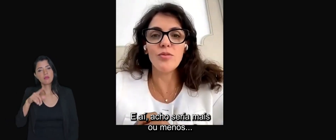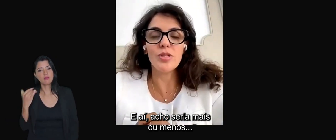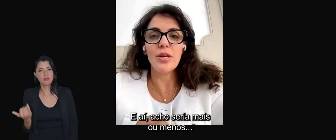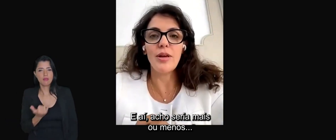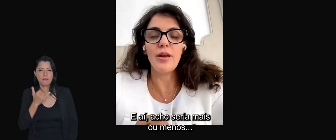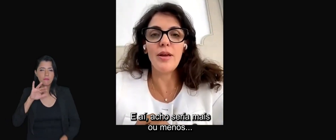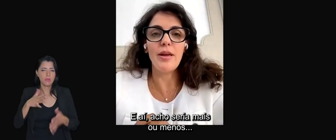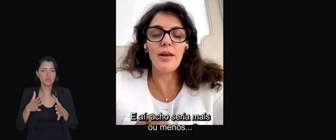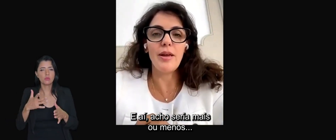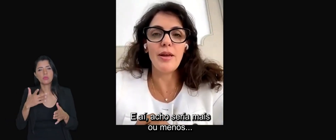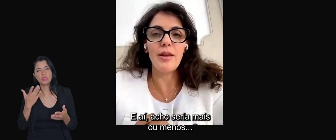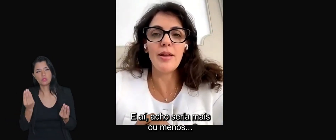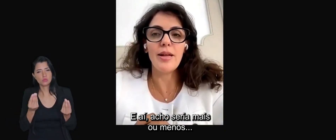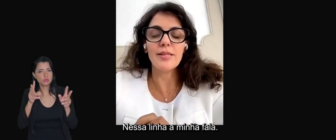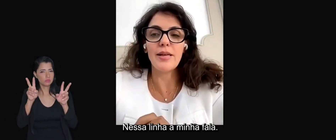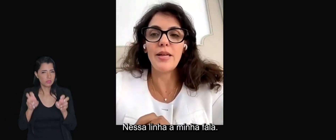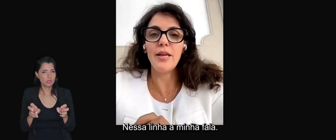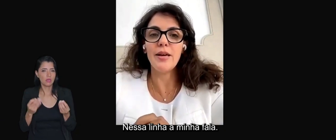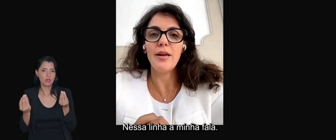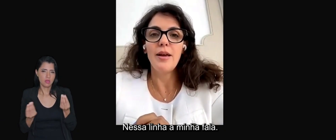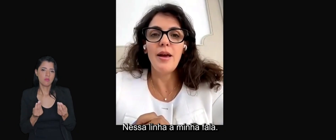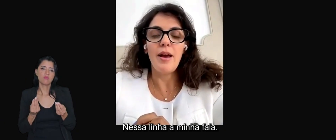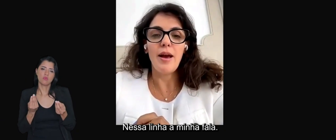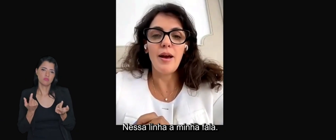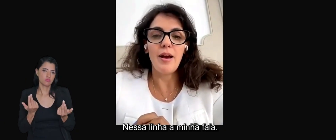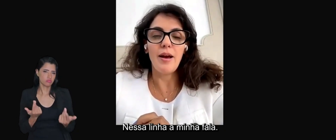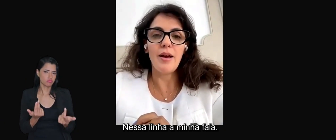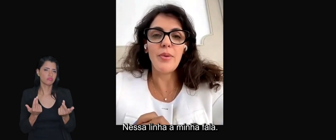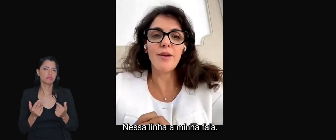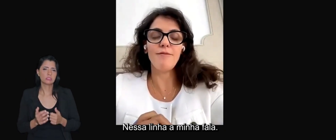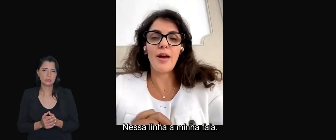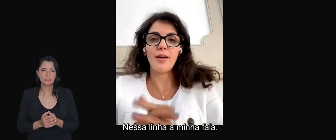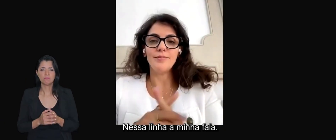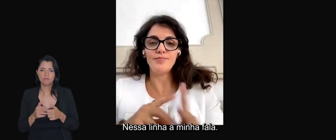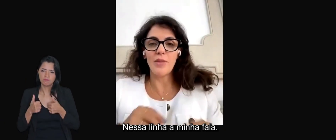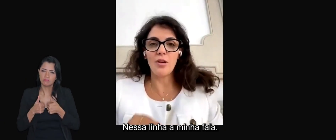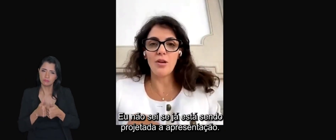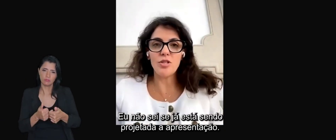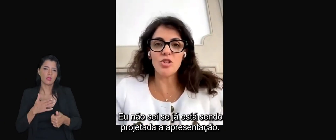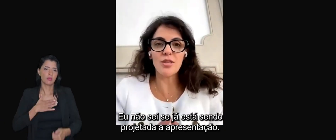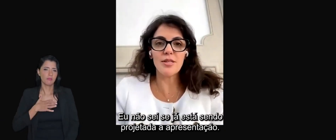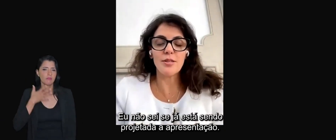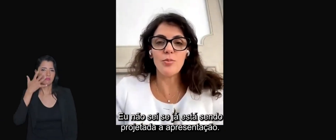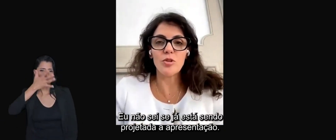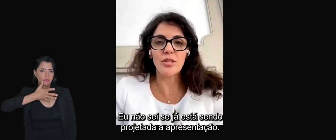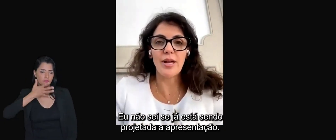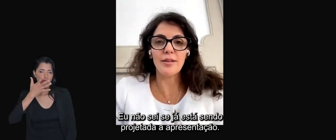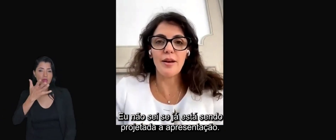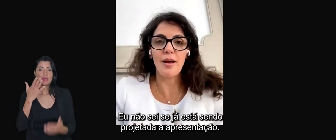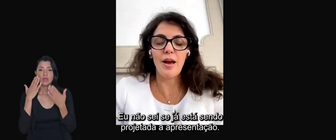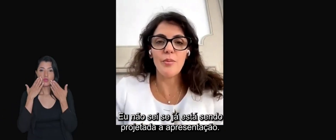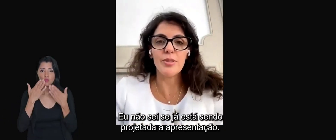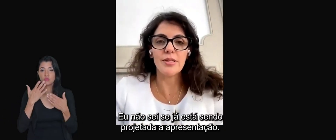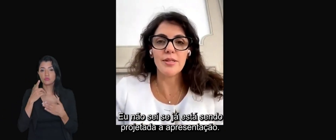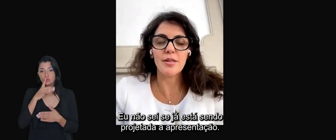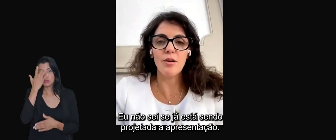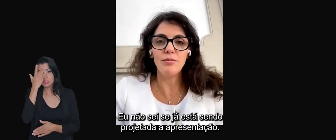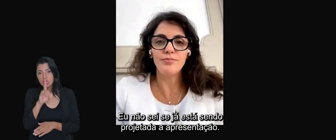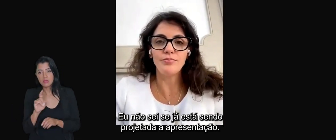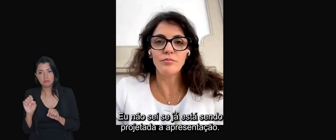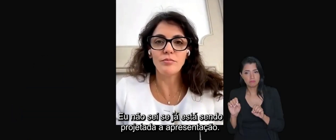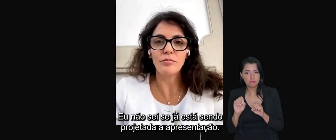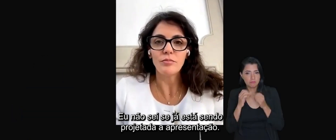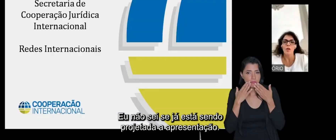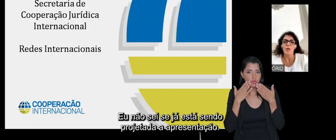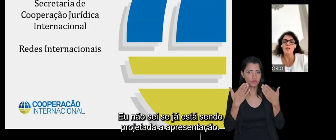mais ou menos nessa linha a minha fala. Eu não sei se já está sendo projetada a